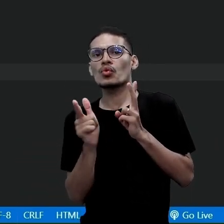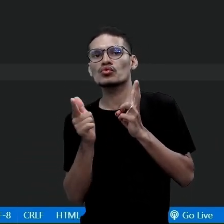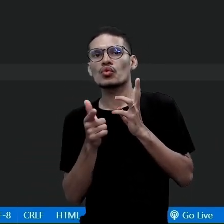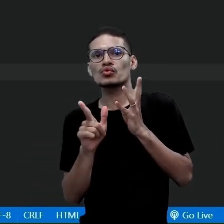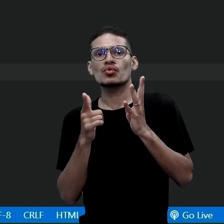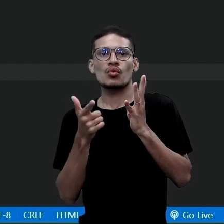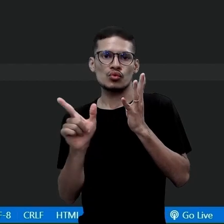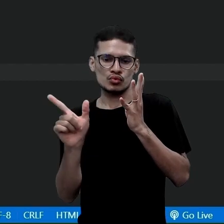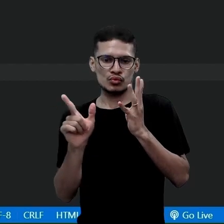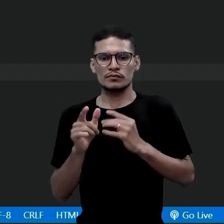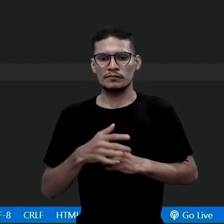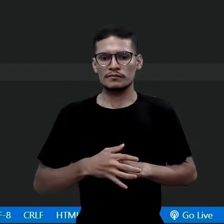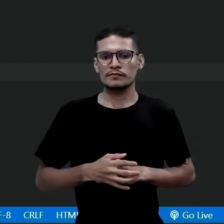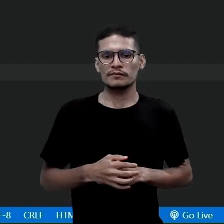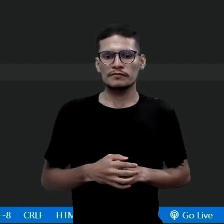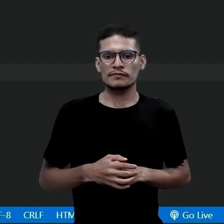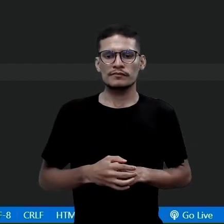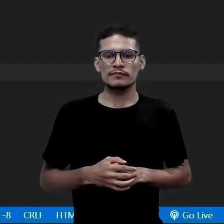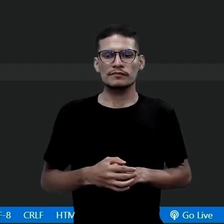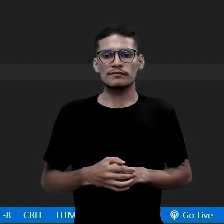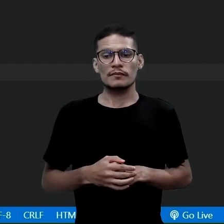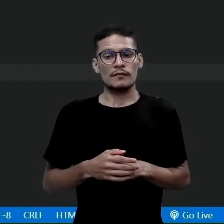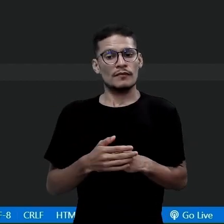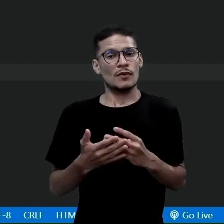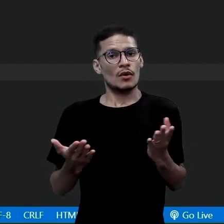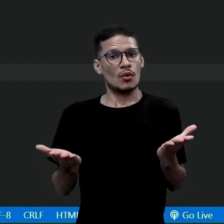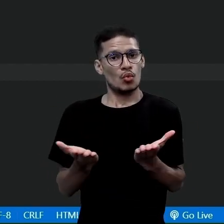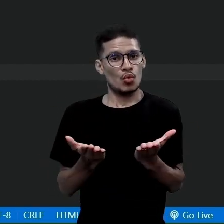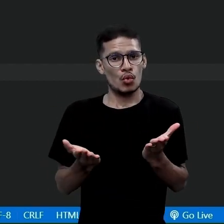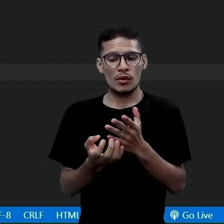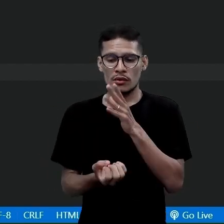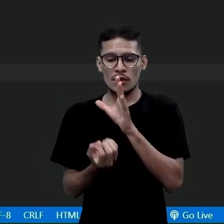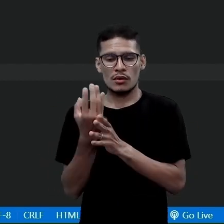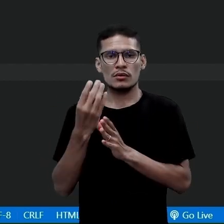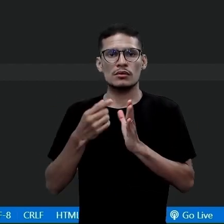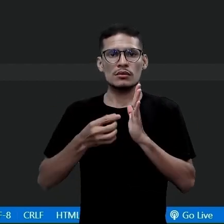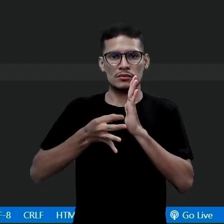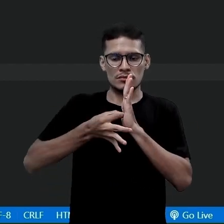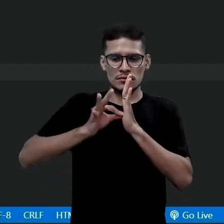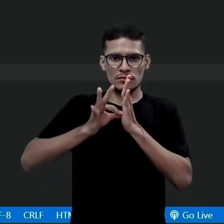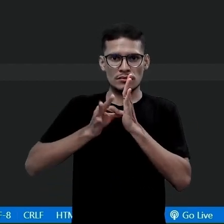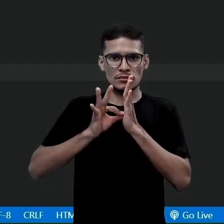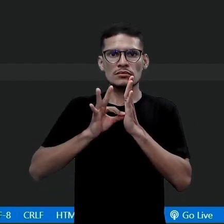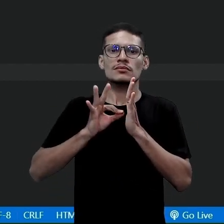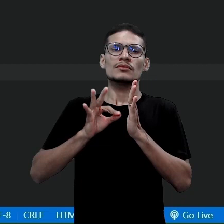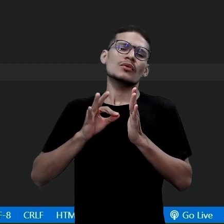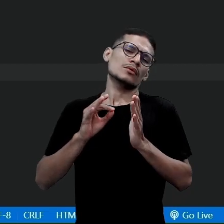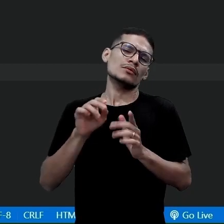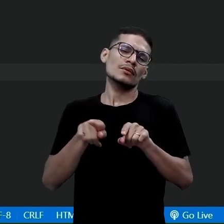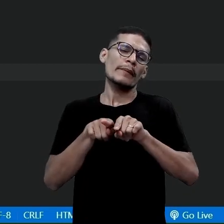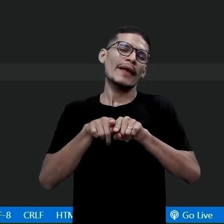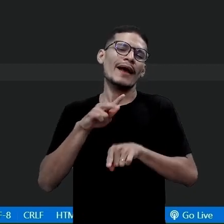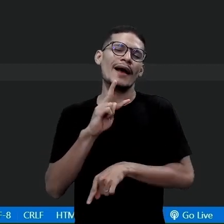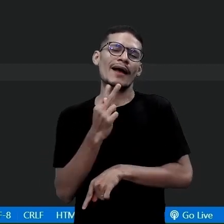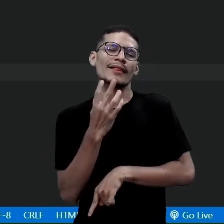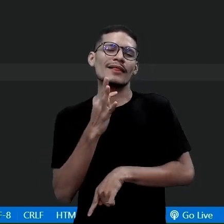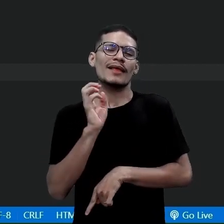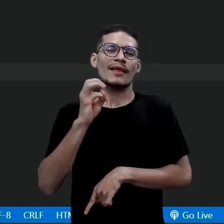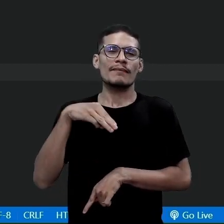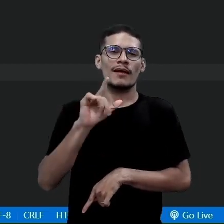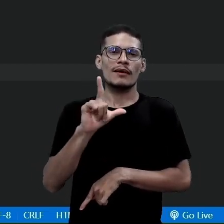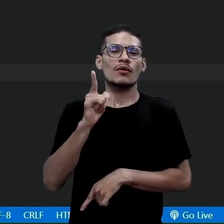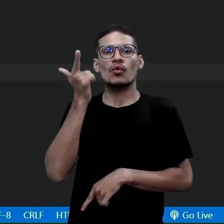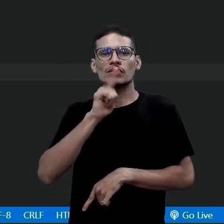e Sith. Utilize a linguagem de programação JavaScript em um documento HTML para desenvolver sua